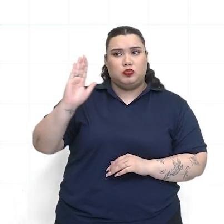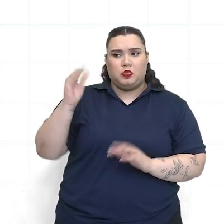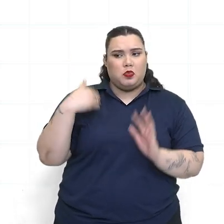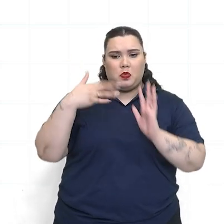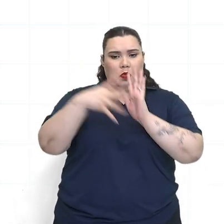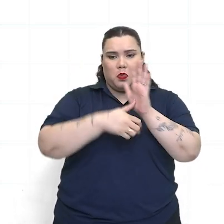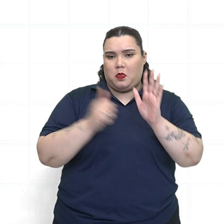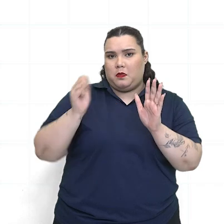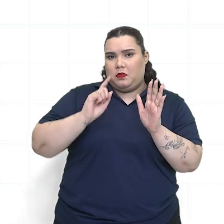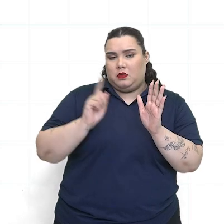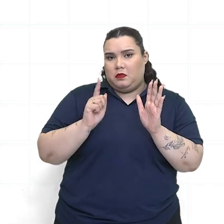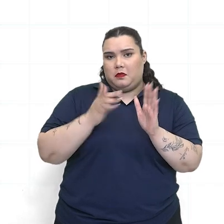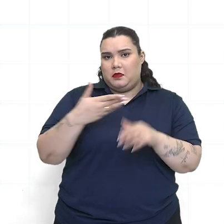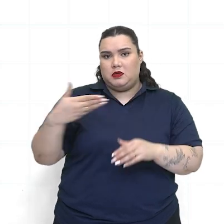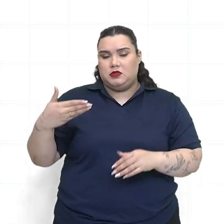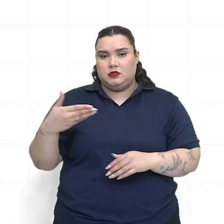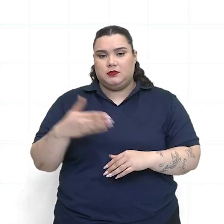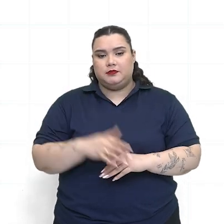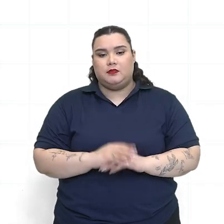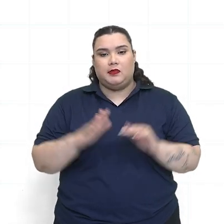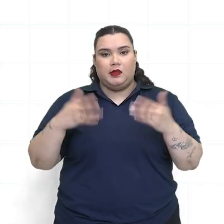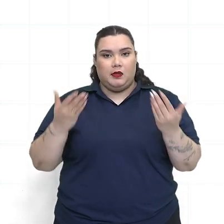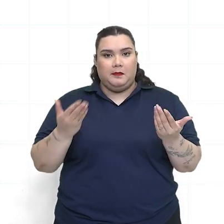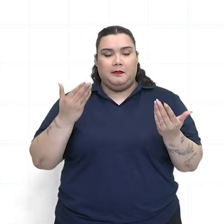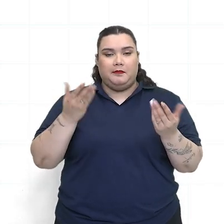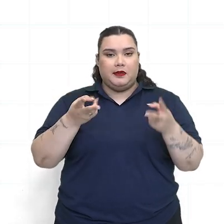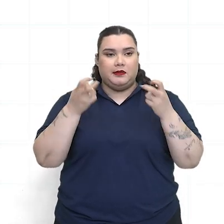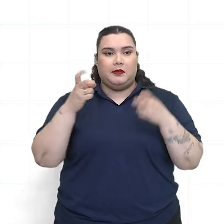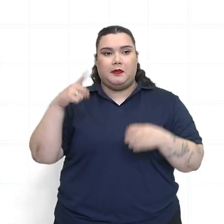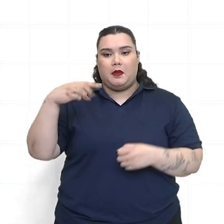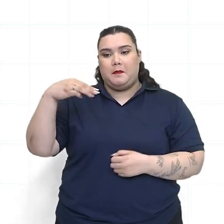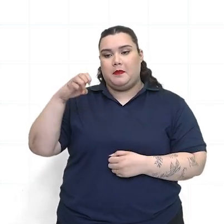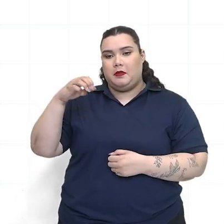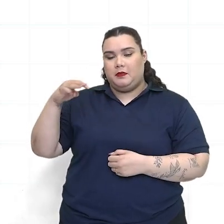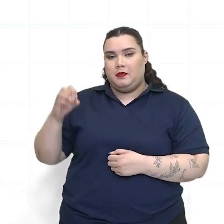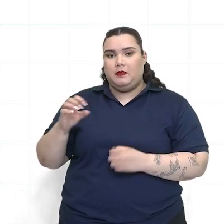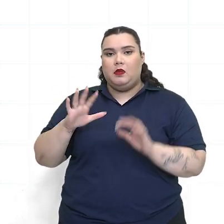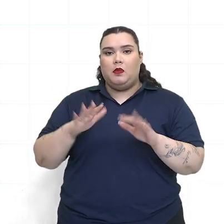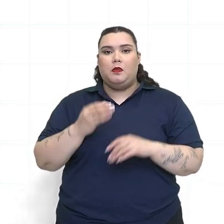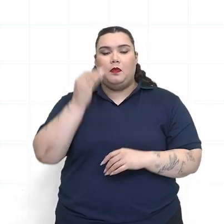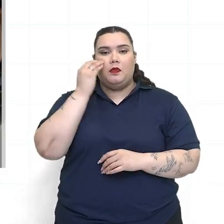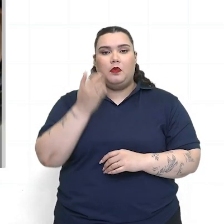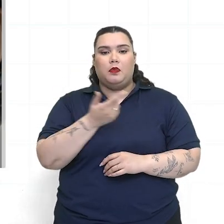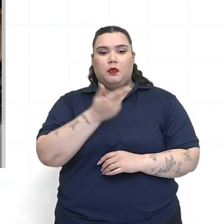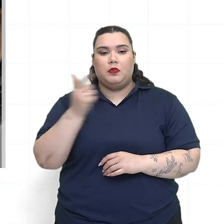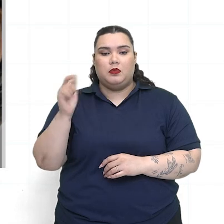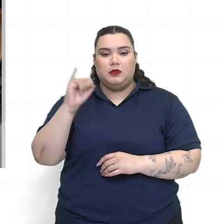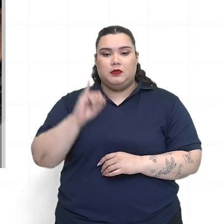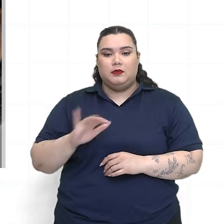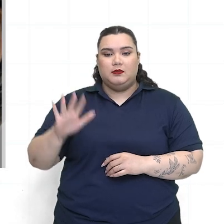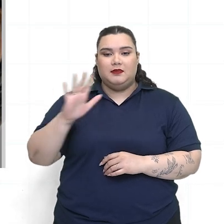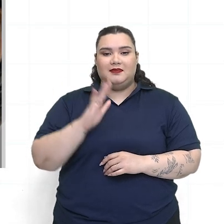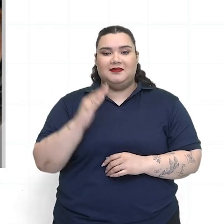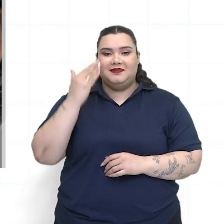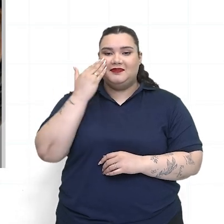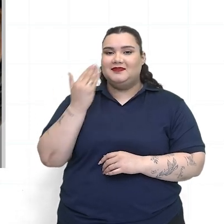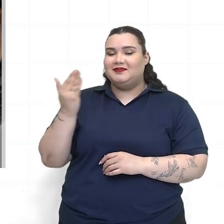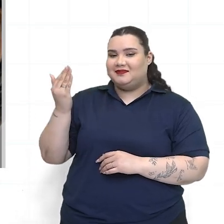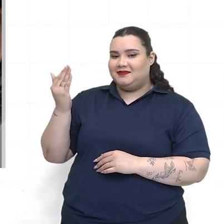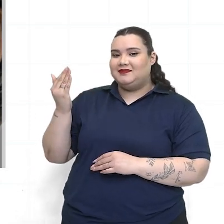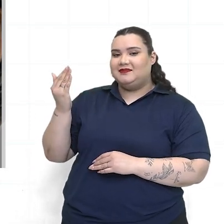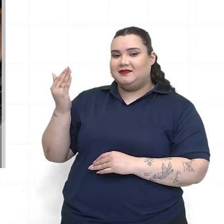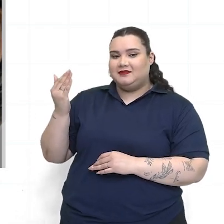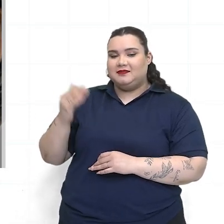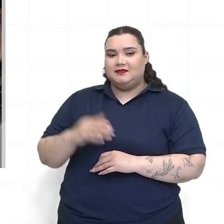né? Então, nós temos aí um meme, certo? Vamos ver mais uma imagem, né? Nós temos aí,